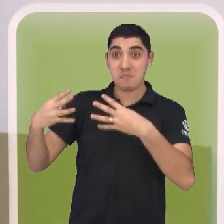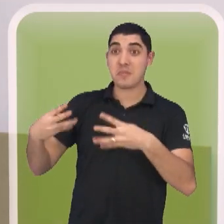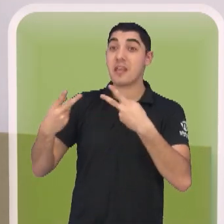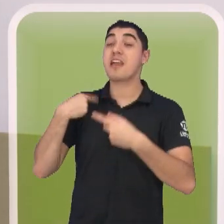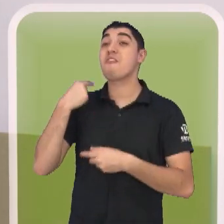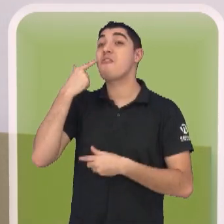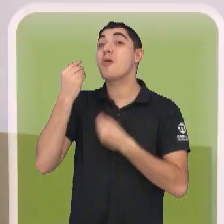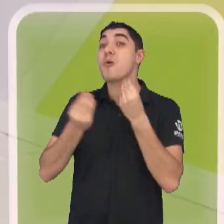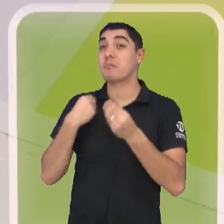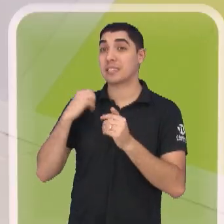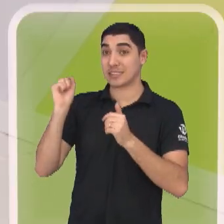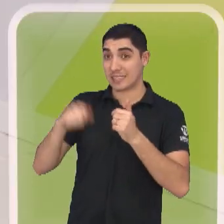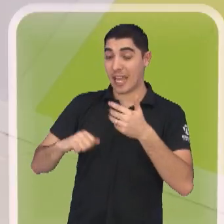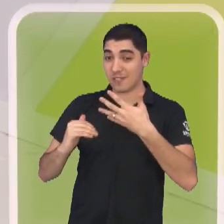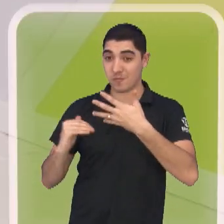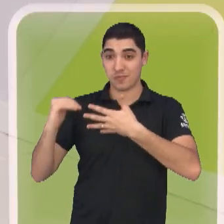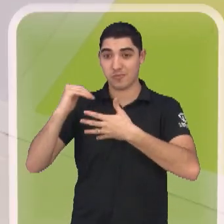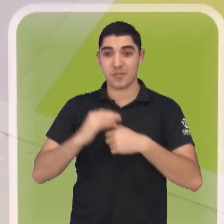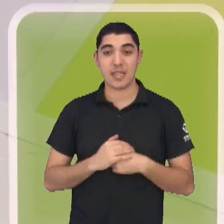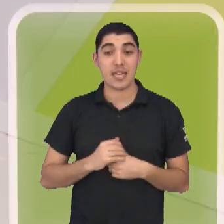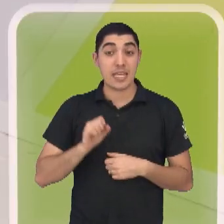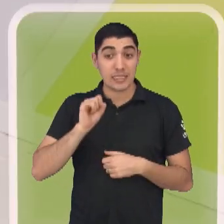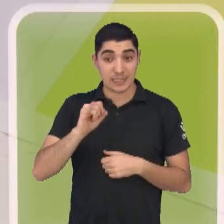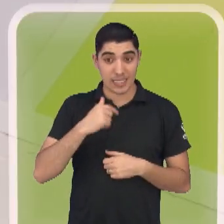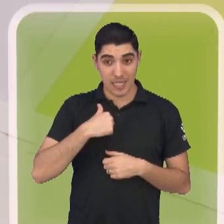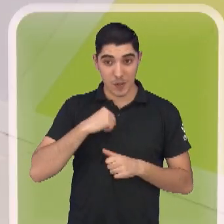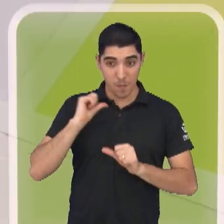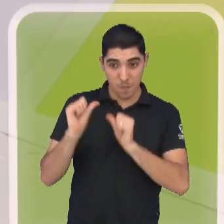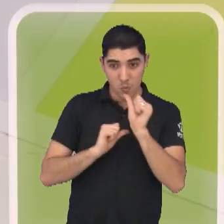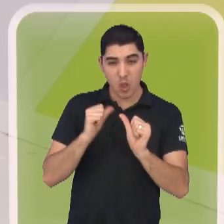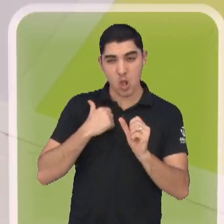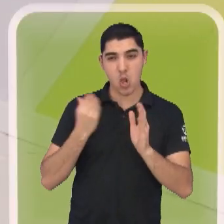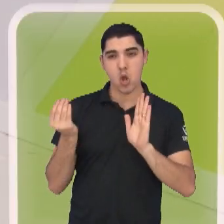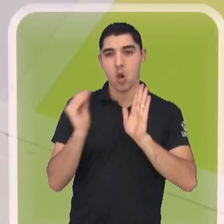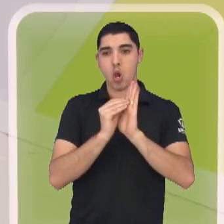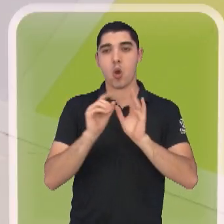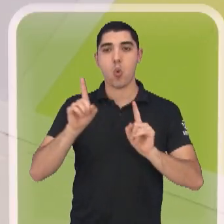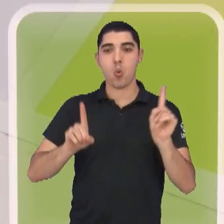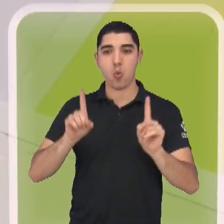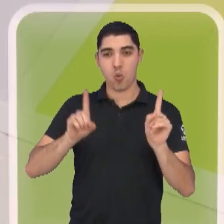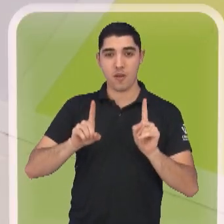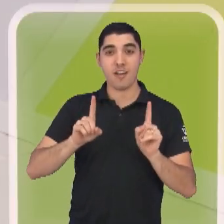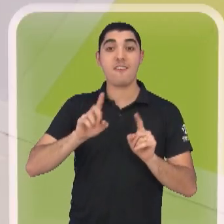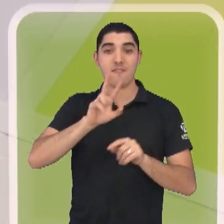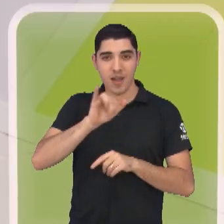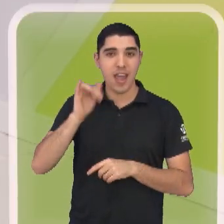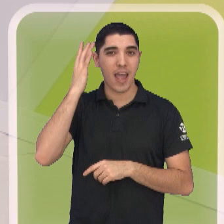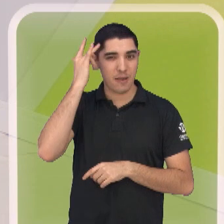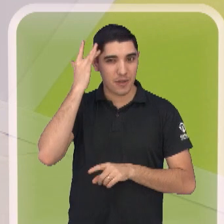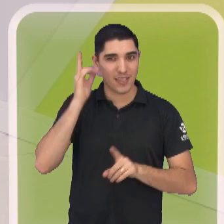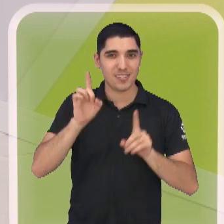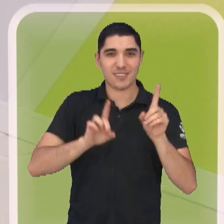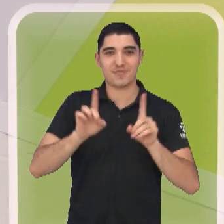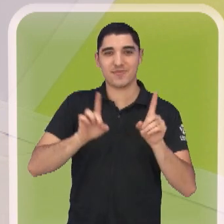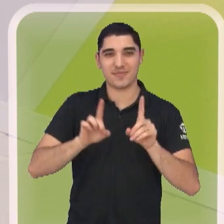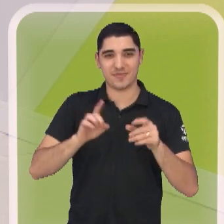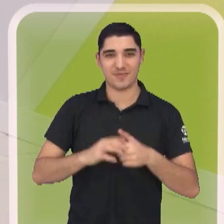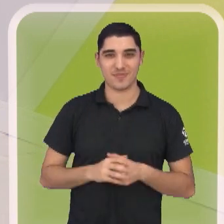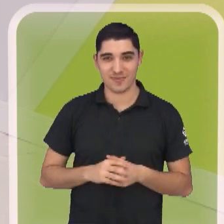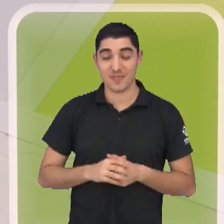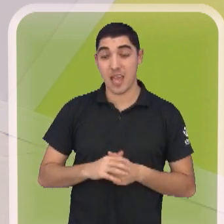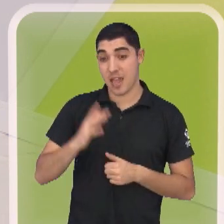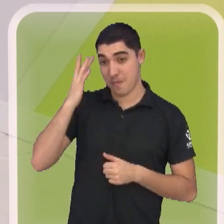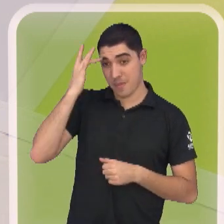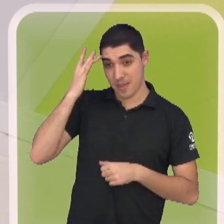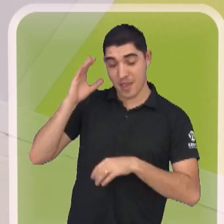para subir um pouquinho mais na tabela se eu pudesse mudar o meu palpite Eu mudaria eu colocaria um a um jogo vai ser um a um amanhã Brasil e Camarões o camarão e vai